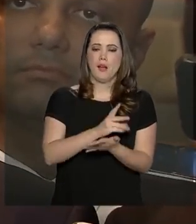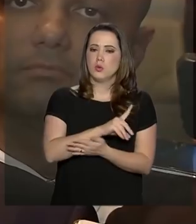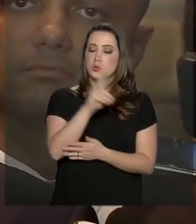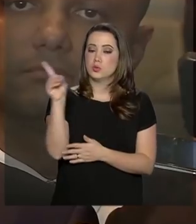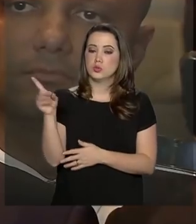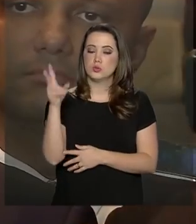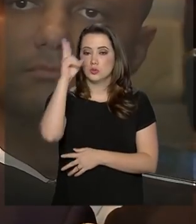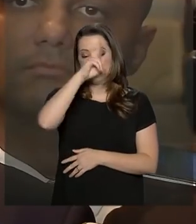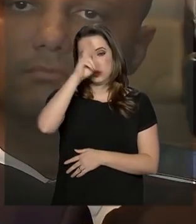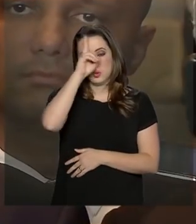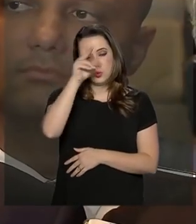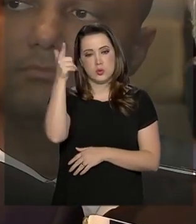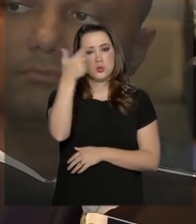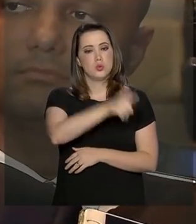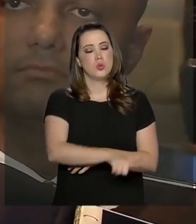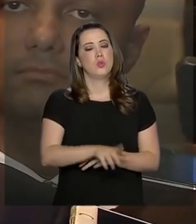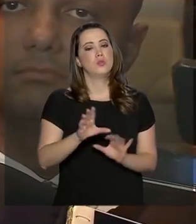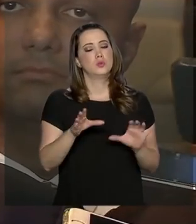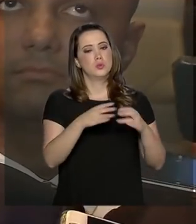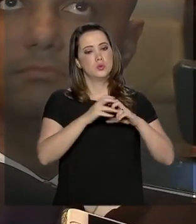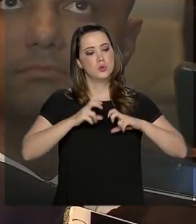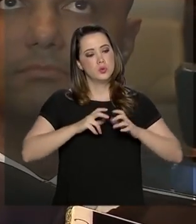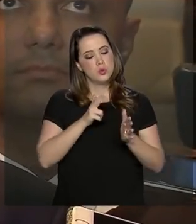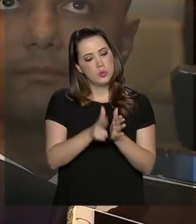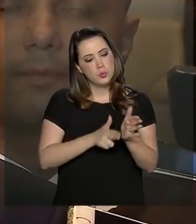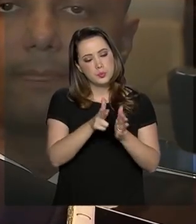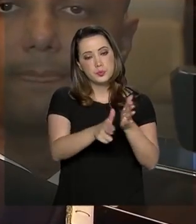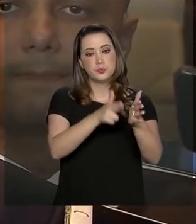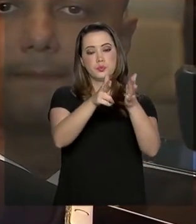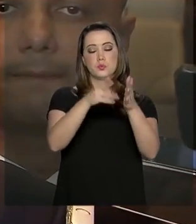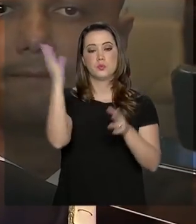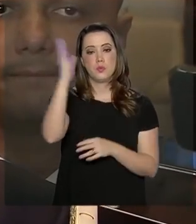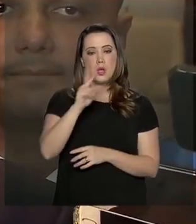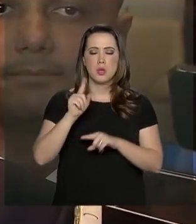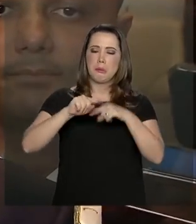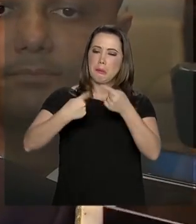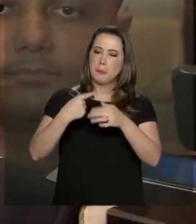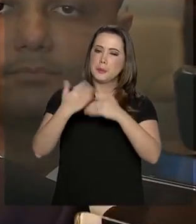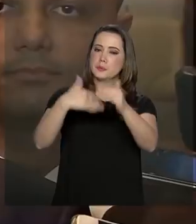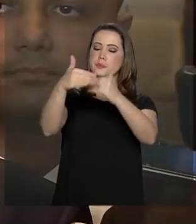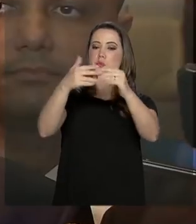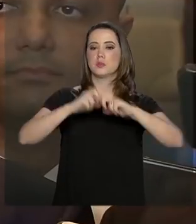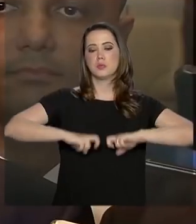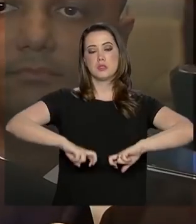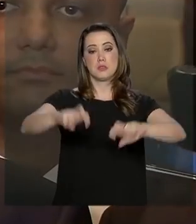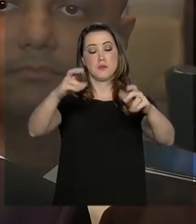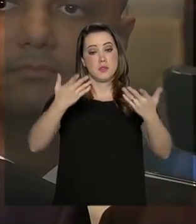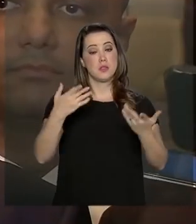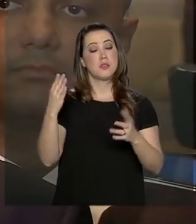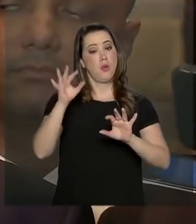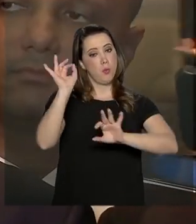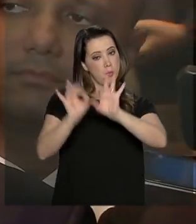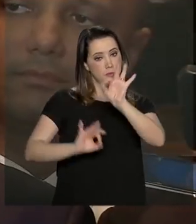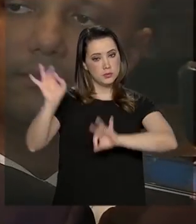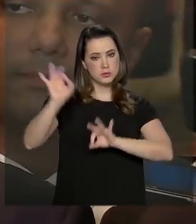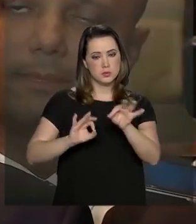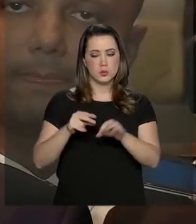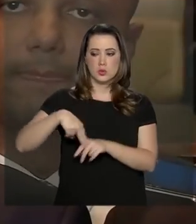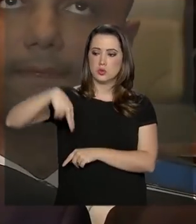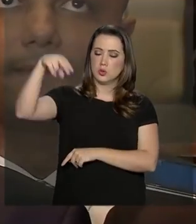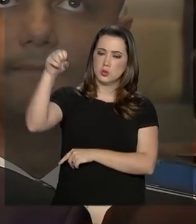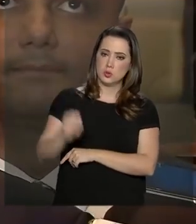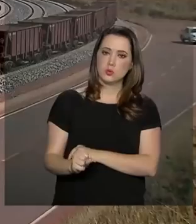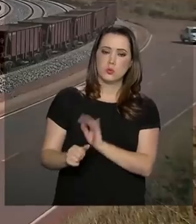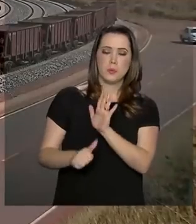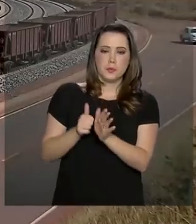histórico, que é um dia de retomada do setor ferroviário no Brasil e muito mais vai ser feito por ferrovias. Então existe um plano ferroviário e a Norte-Sul era só o